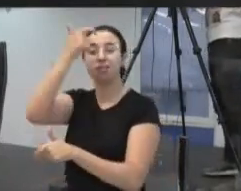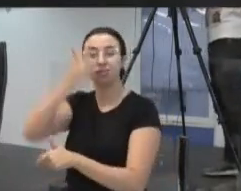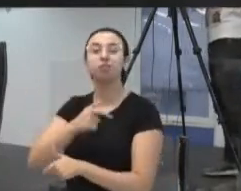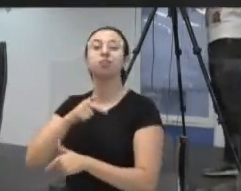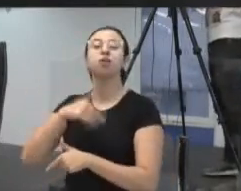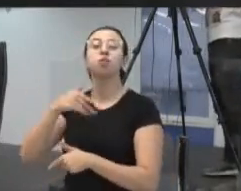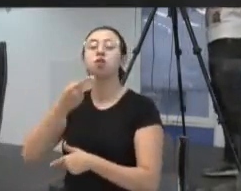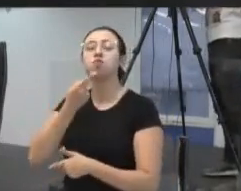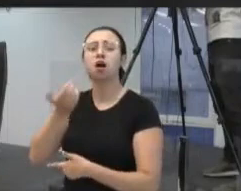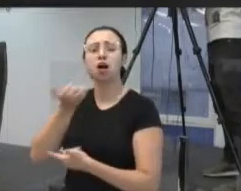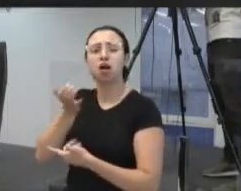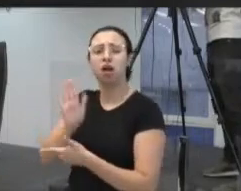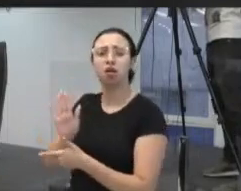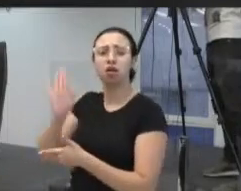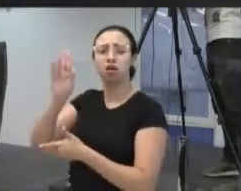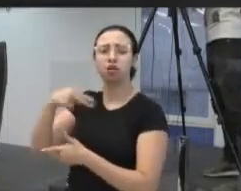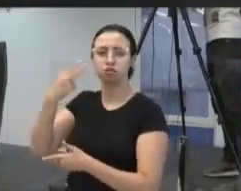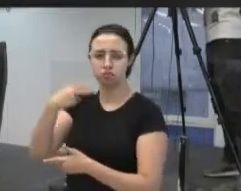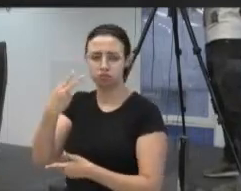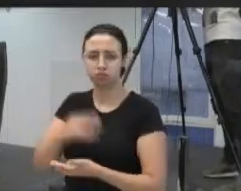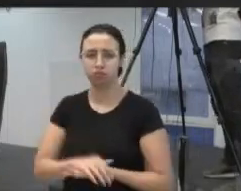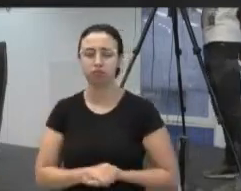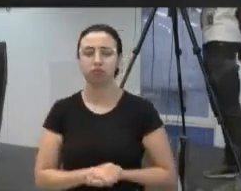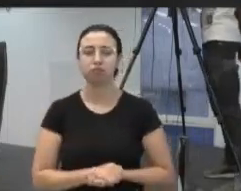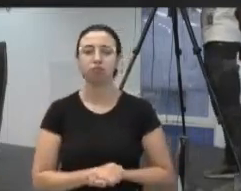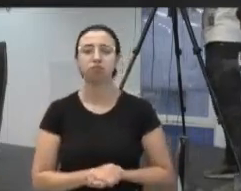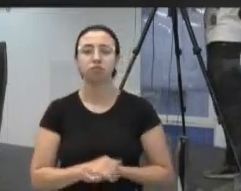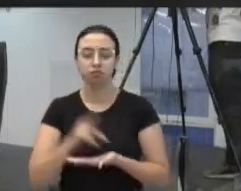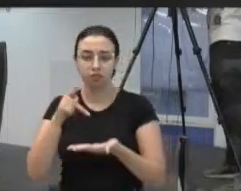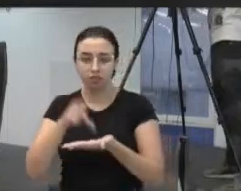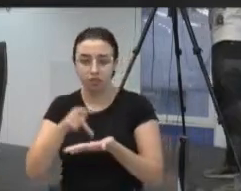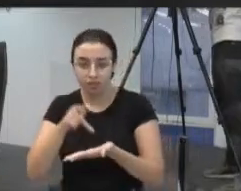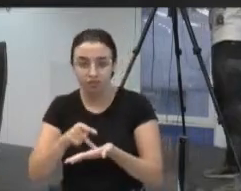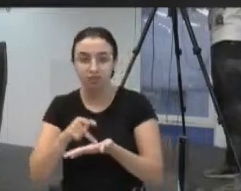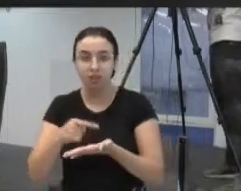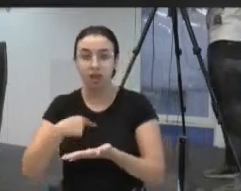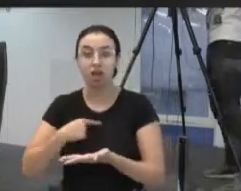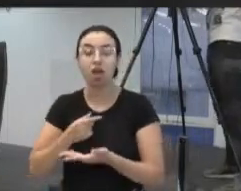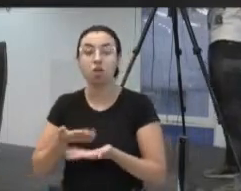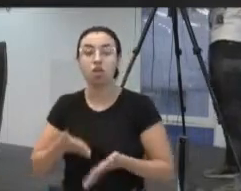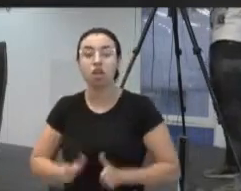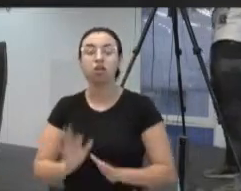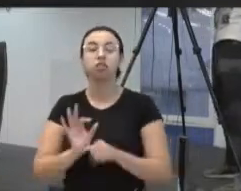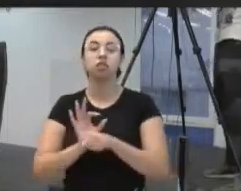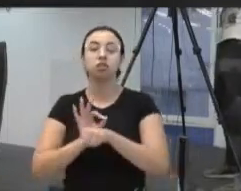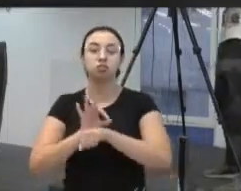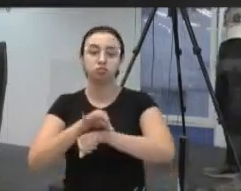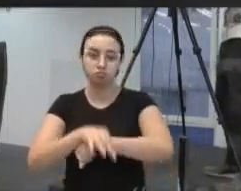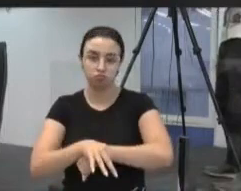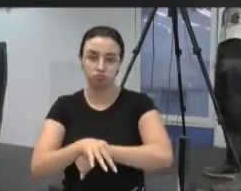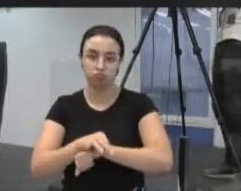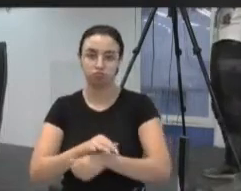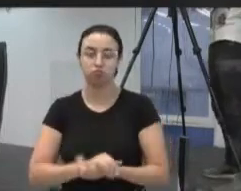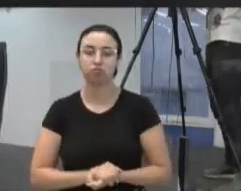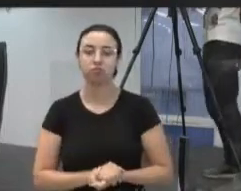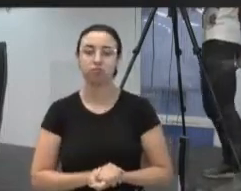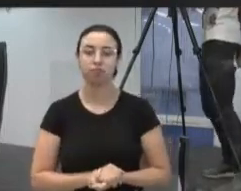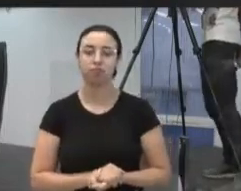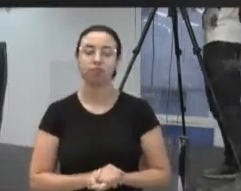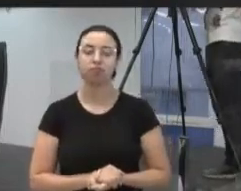riram. Você nem daqui não é. Na verdade, eu sou de Formiga. Mas peguei Divinópolis para ser a cidade que eu